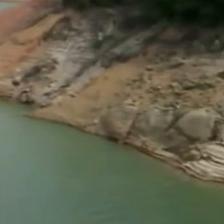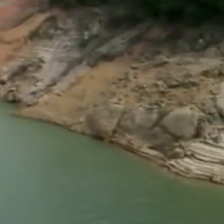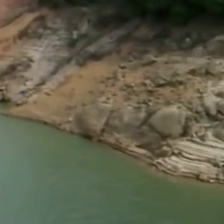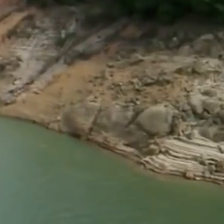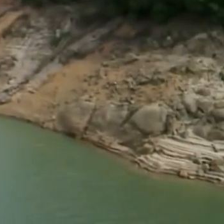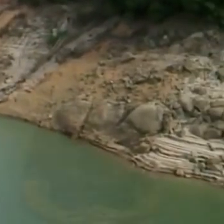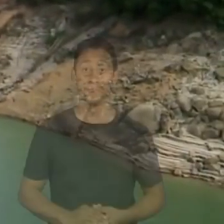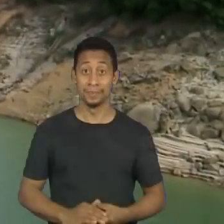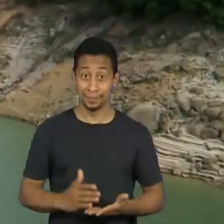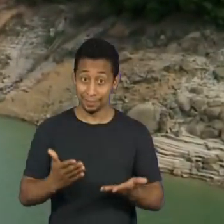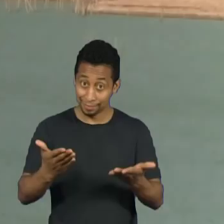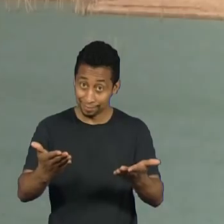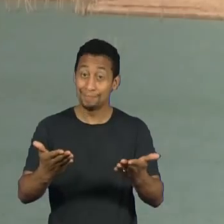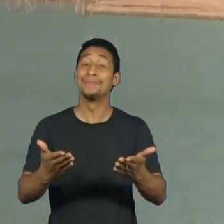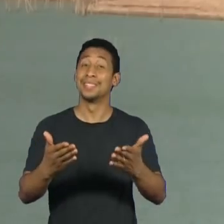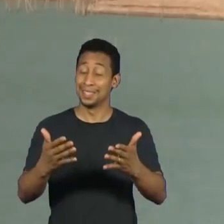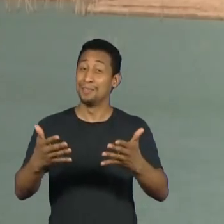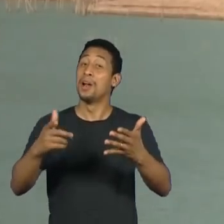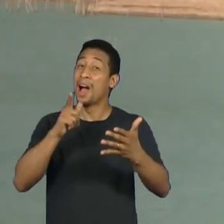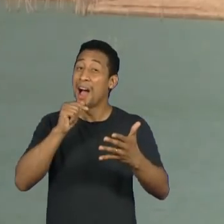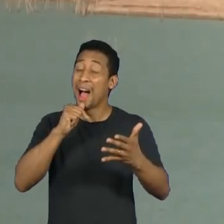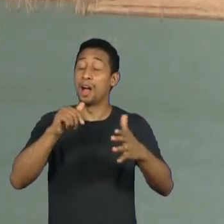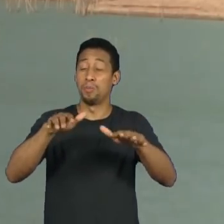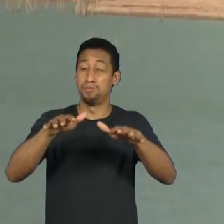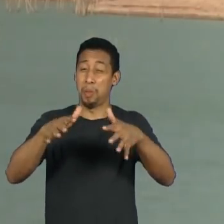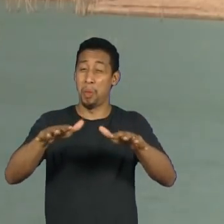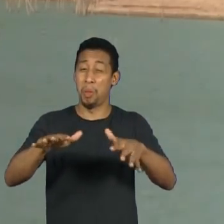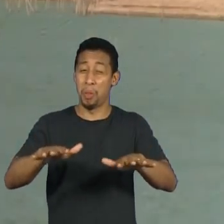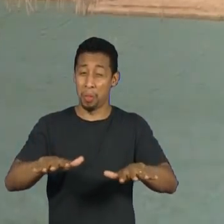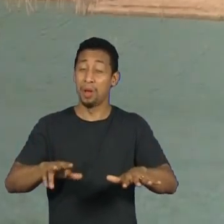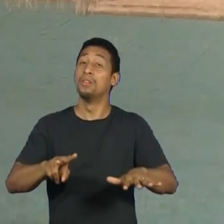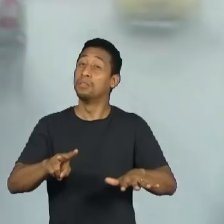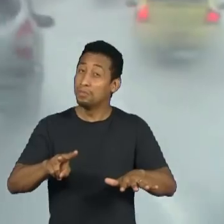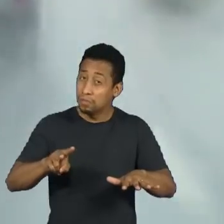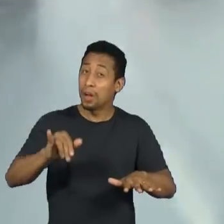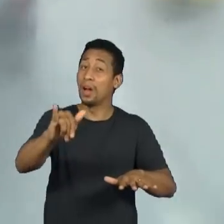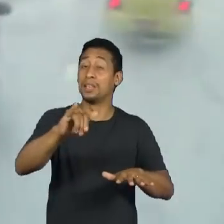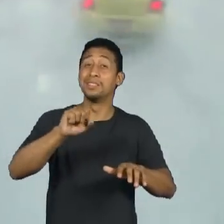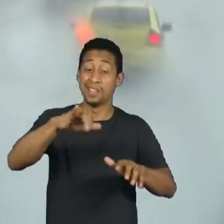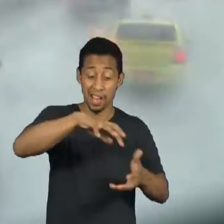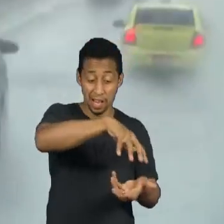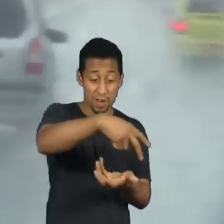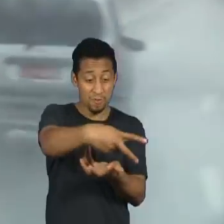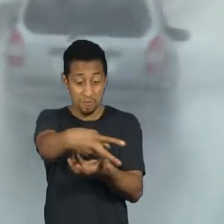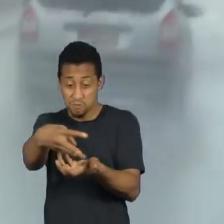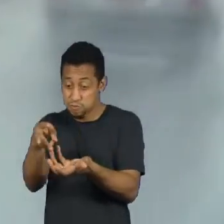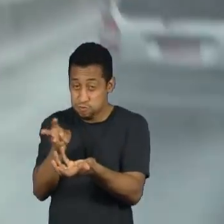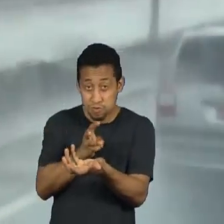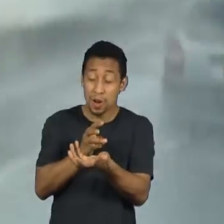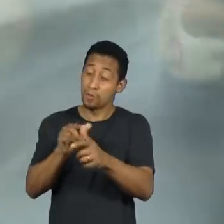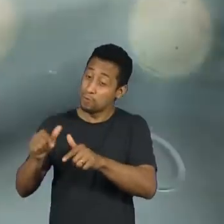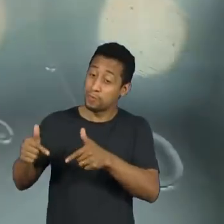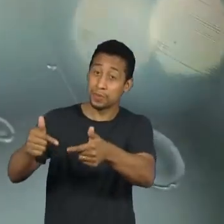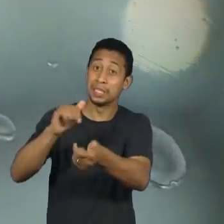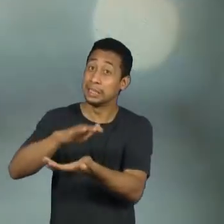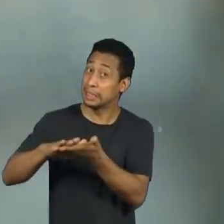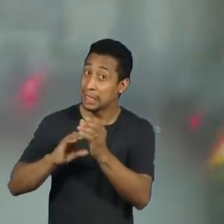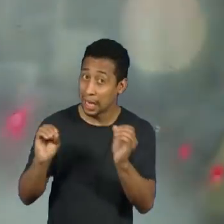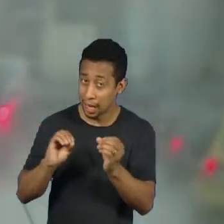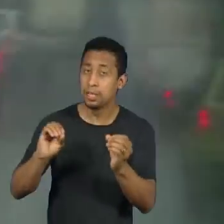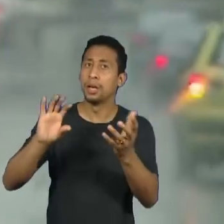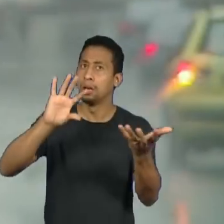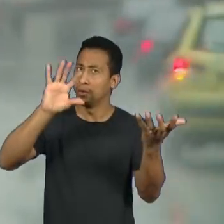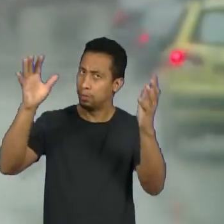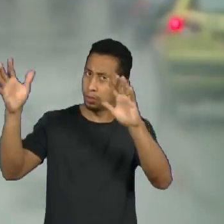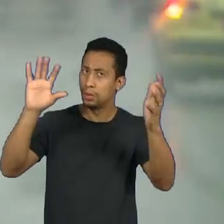O mundo enfrentará uma crise hídrica se não houver uma reforma global urgente. O alerta é da Agência